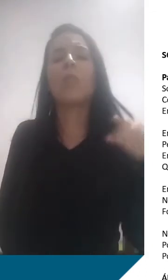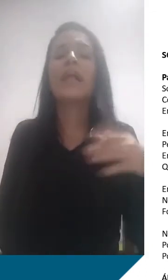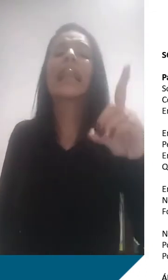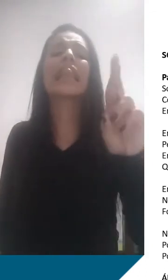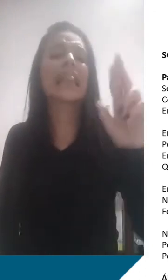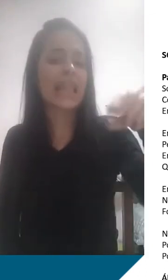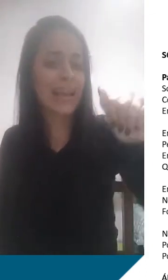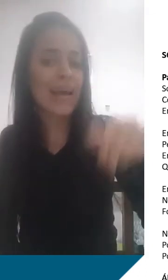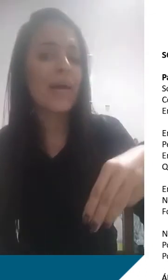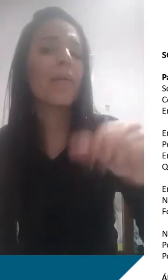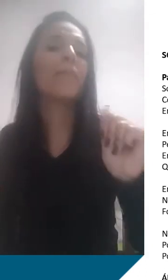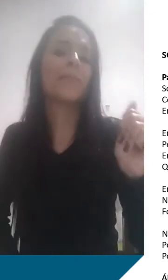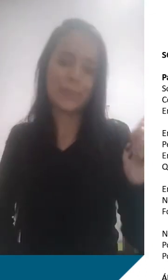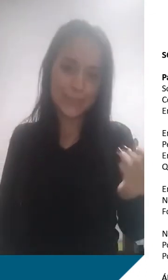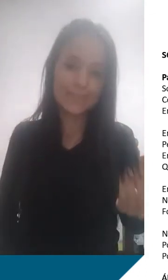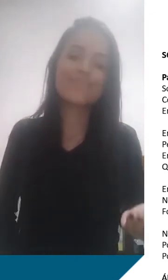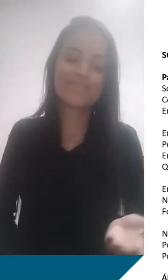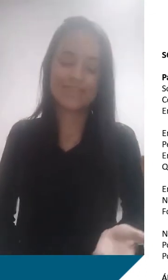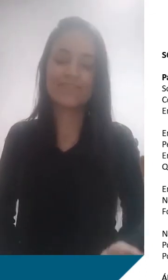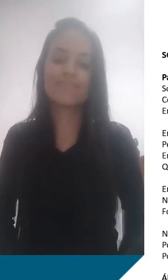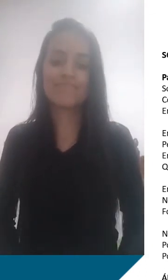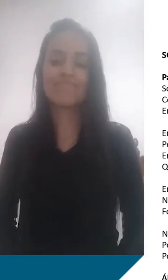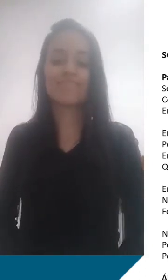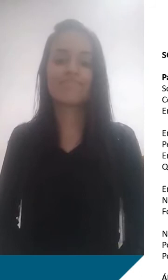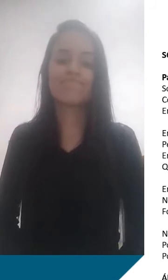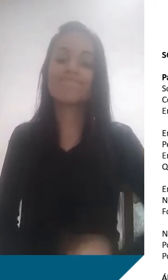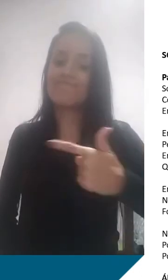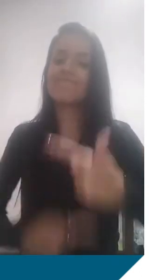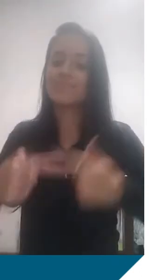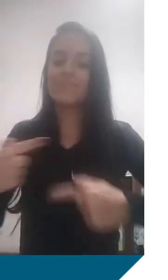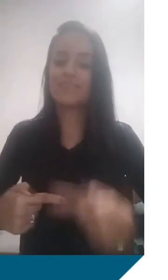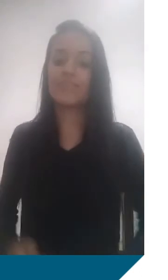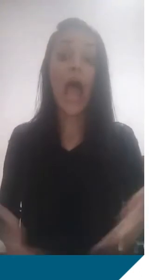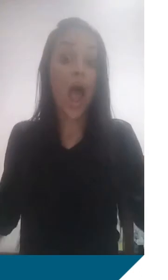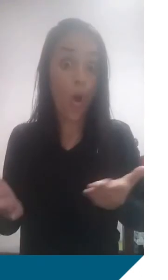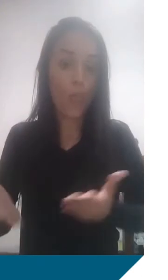e tudo mais que representa aí a segunda geração.